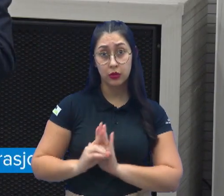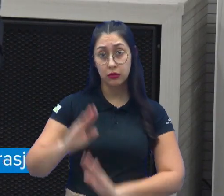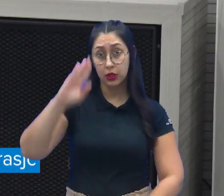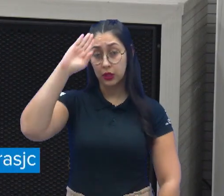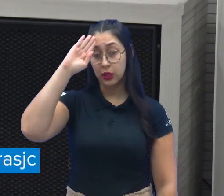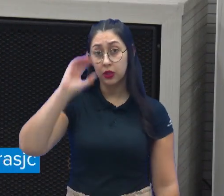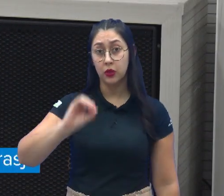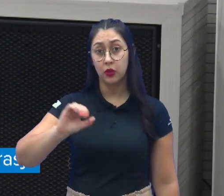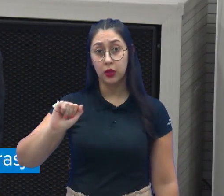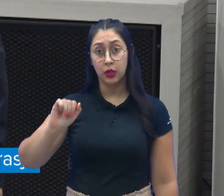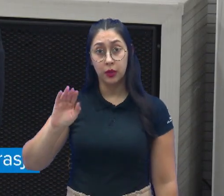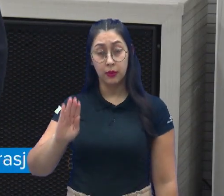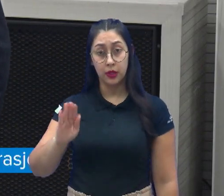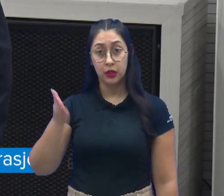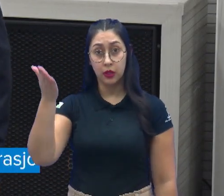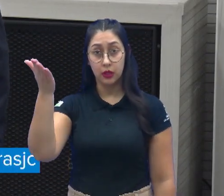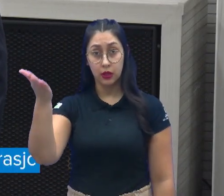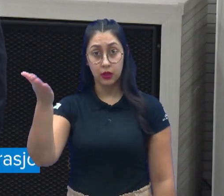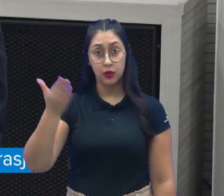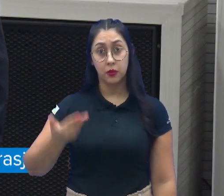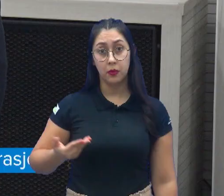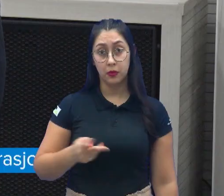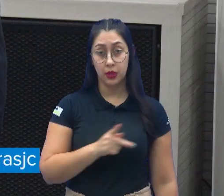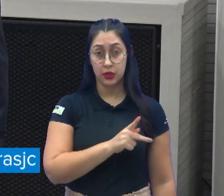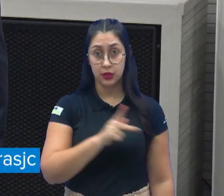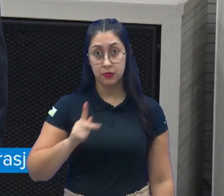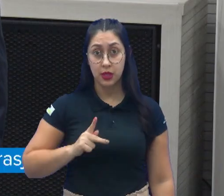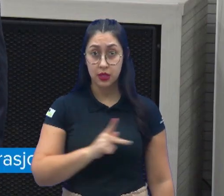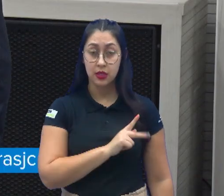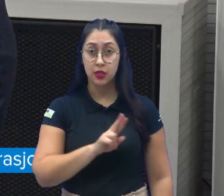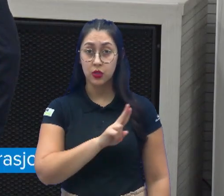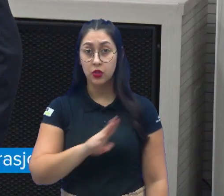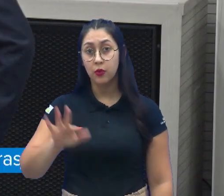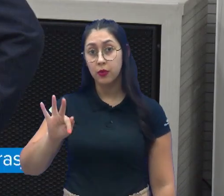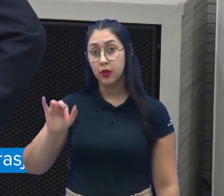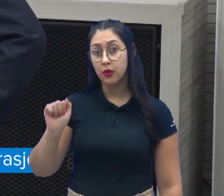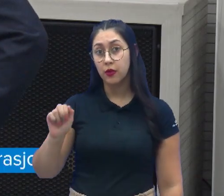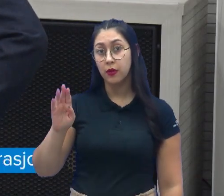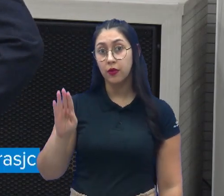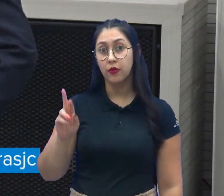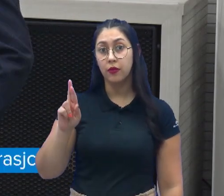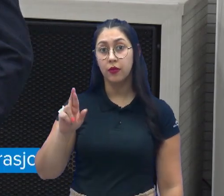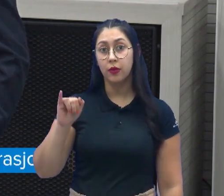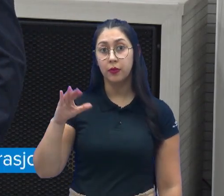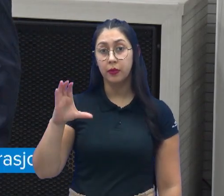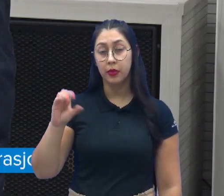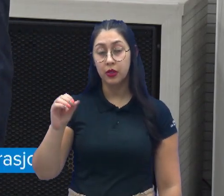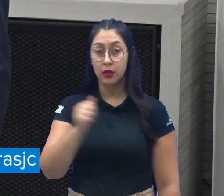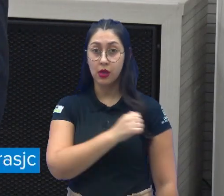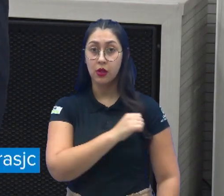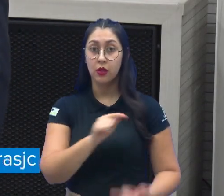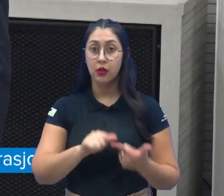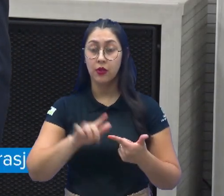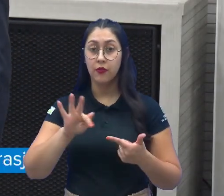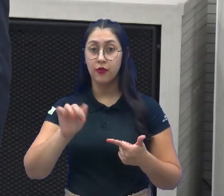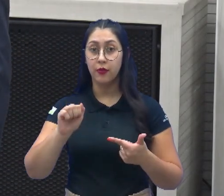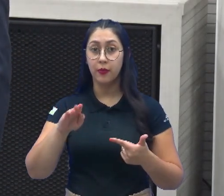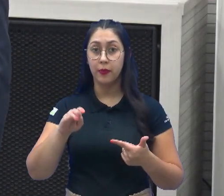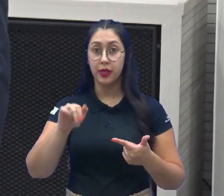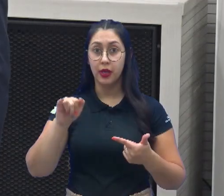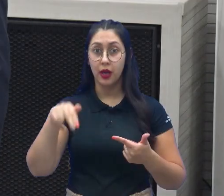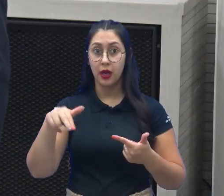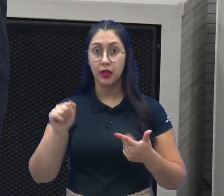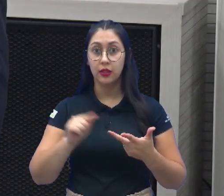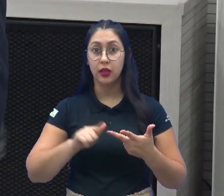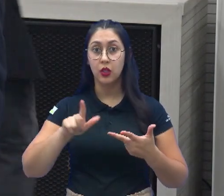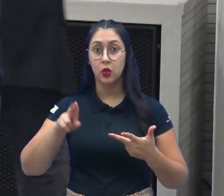o presidente, o doutor Fabrício Pereira, e as alunas Fabiana Alves, Luana Andrade, Tatiane